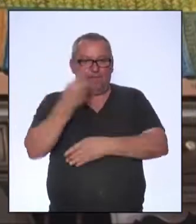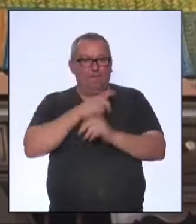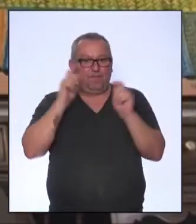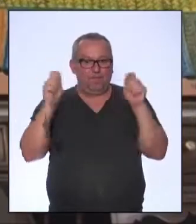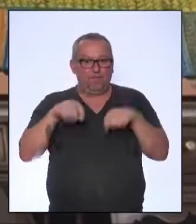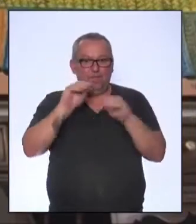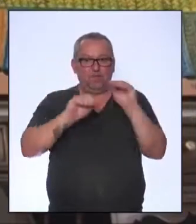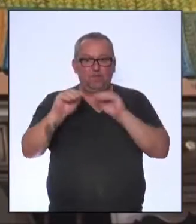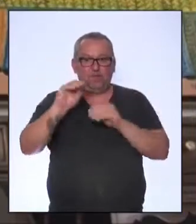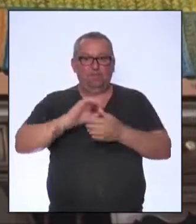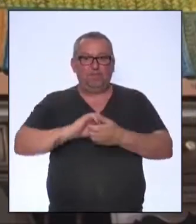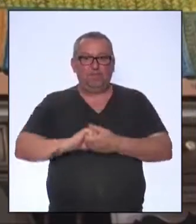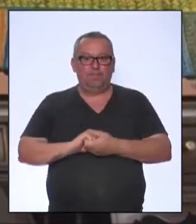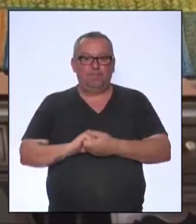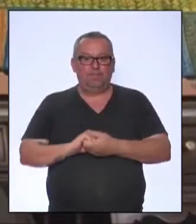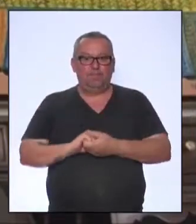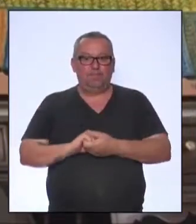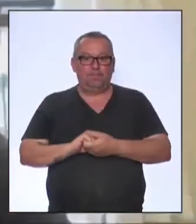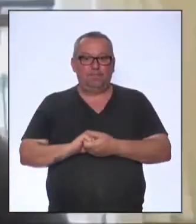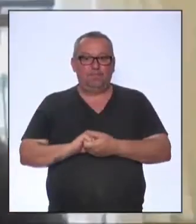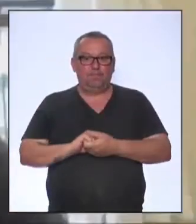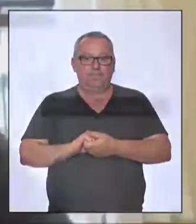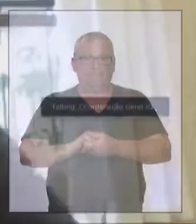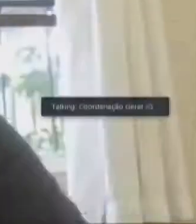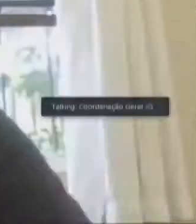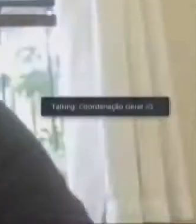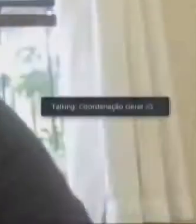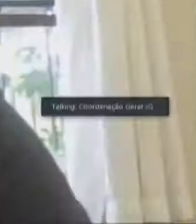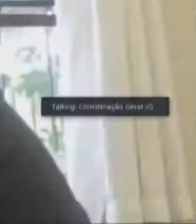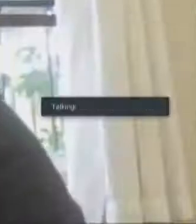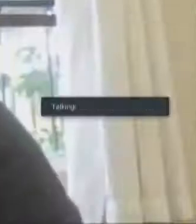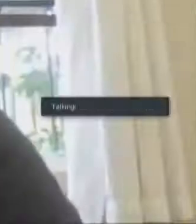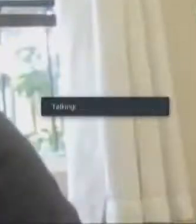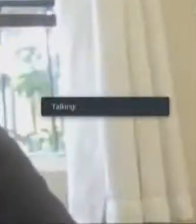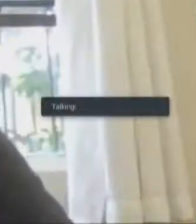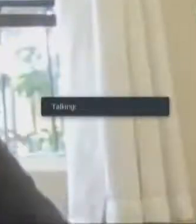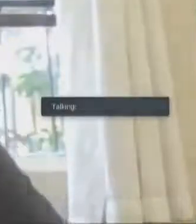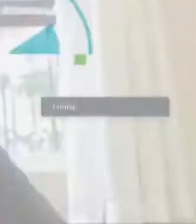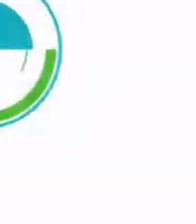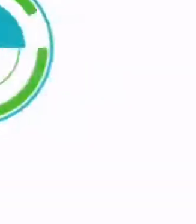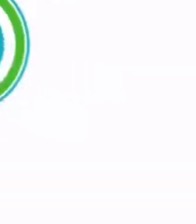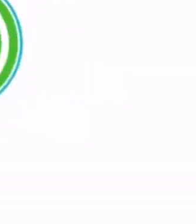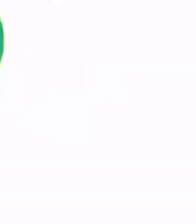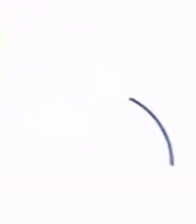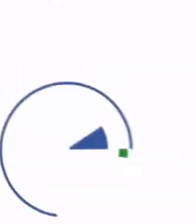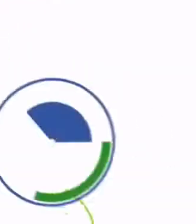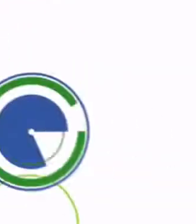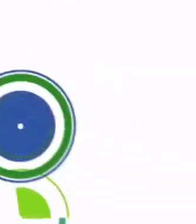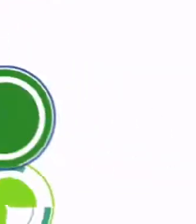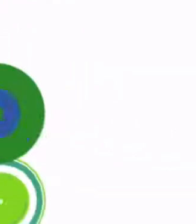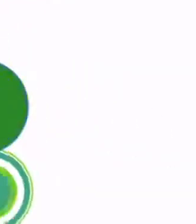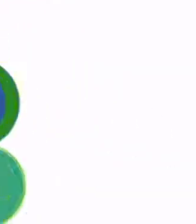capacidade. Beijo. Beijos. Beijo. Tchau.